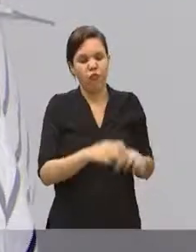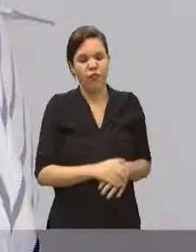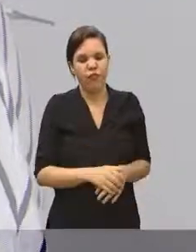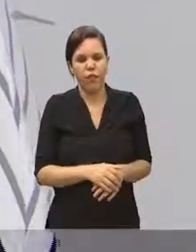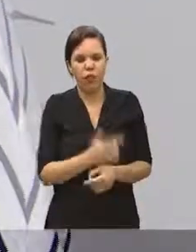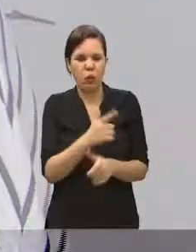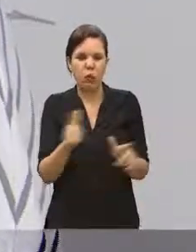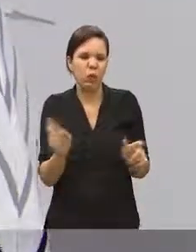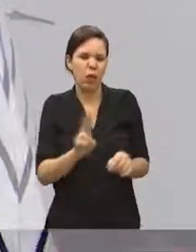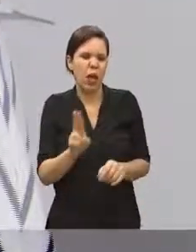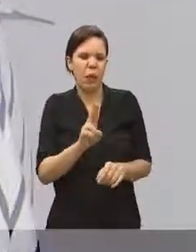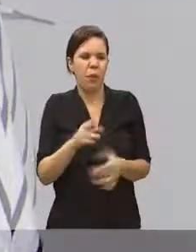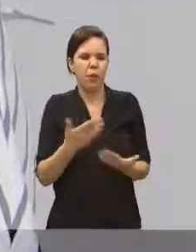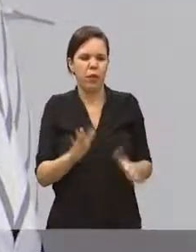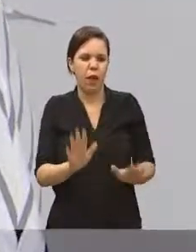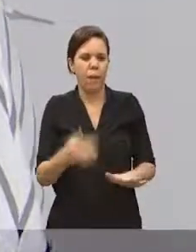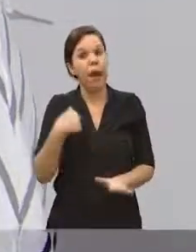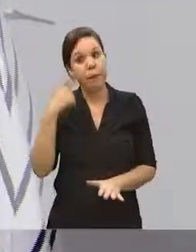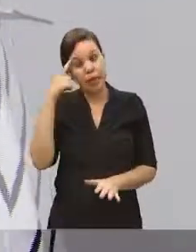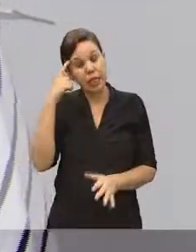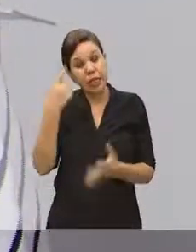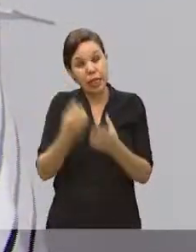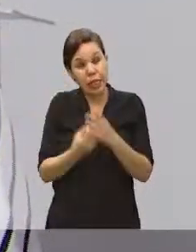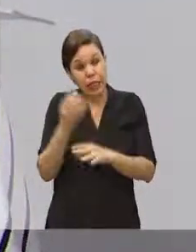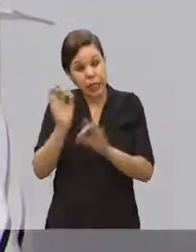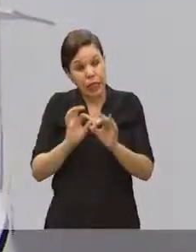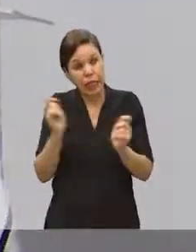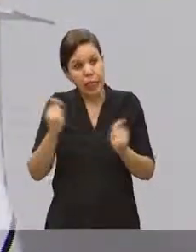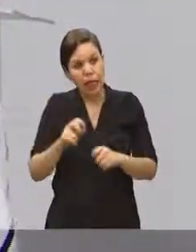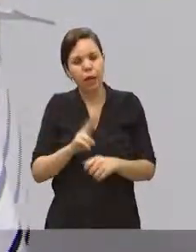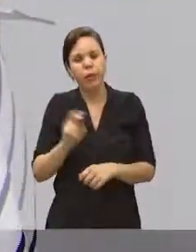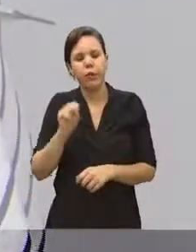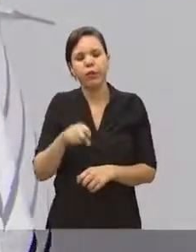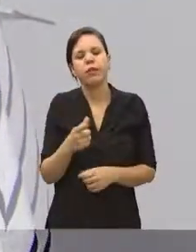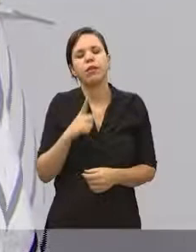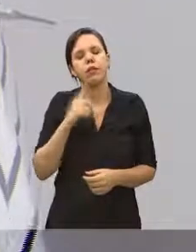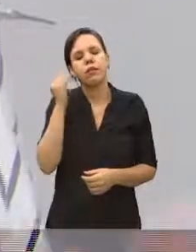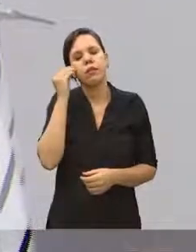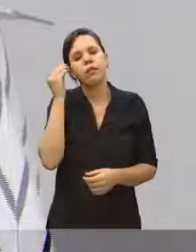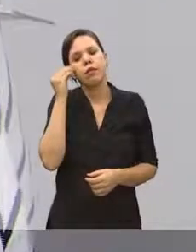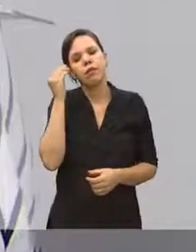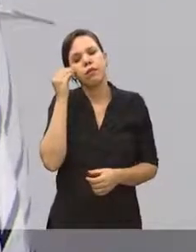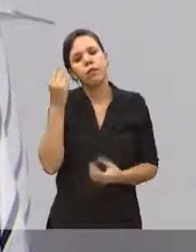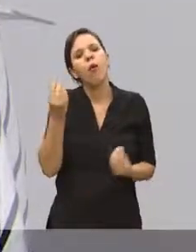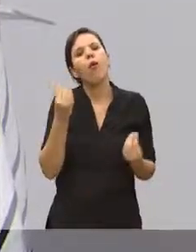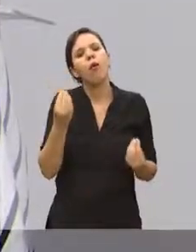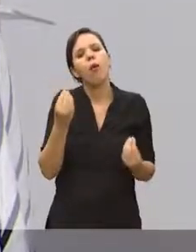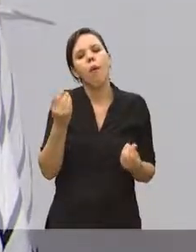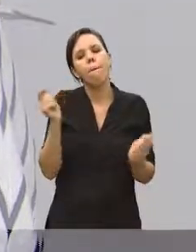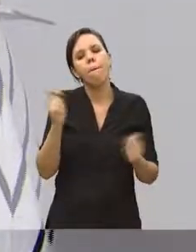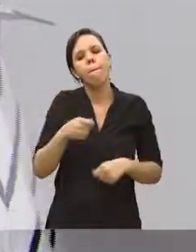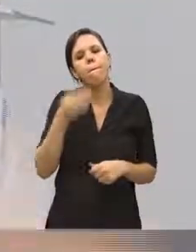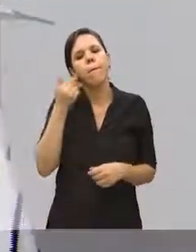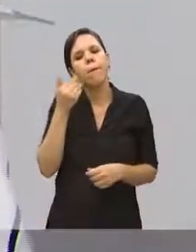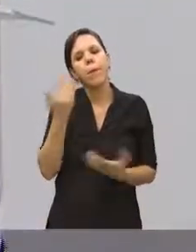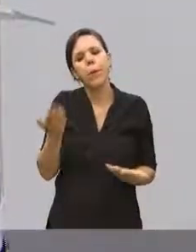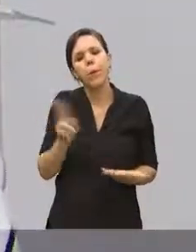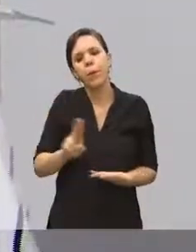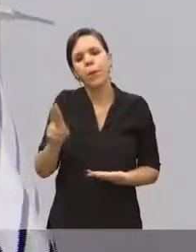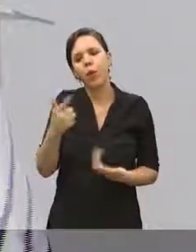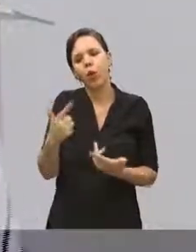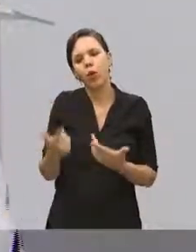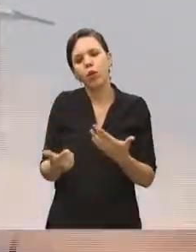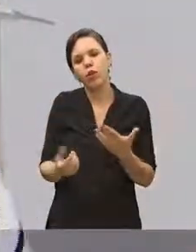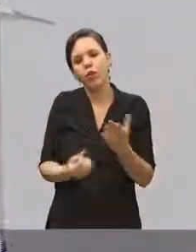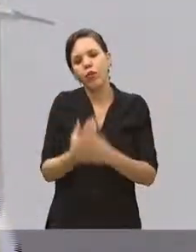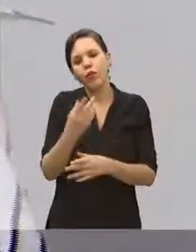tem uma função e acaba tendo uma função. Então, assim, é tentar mesmo pensar como que a gente poderia reutilizar isso com uma outra função, com